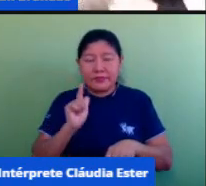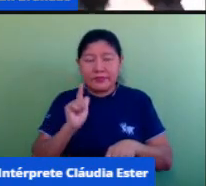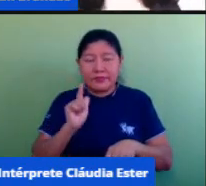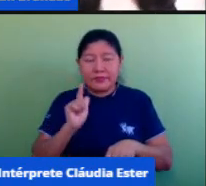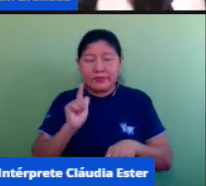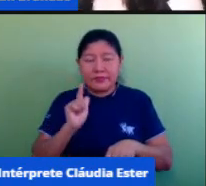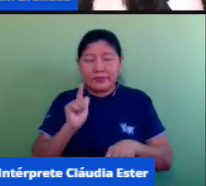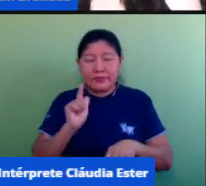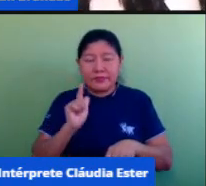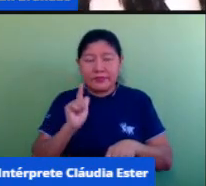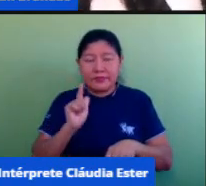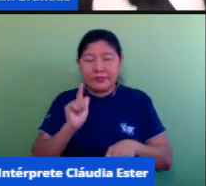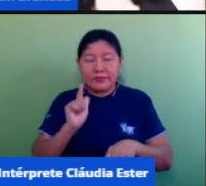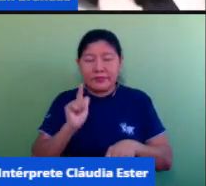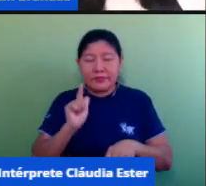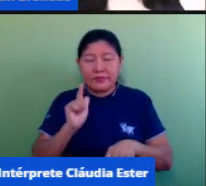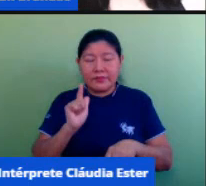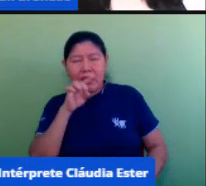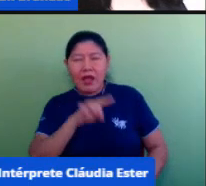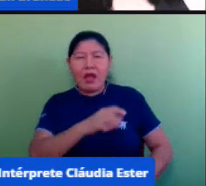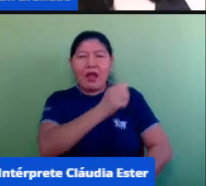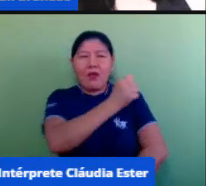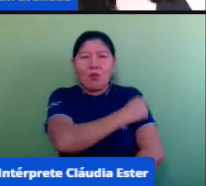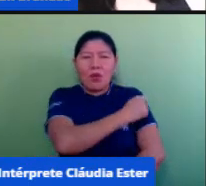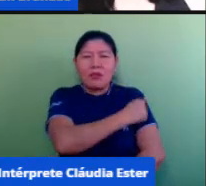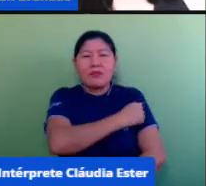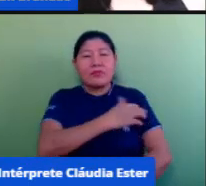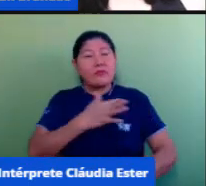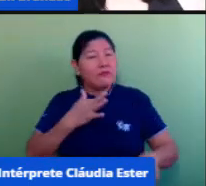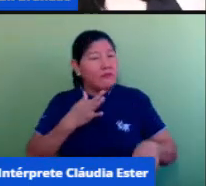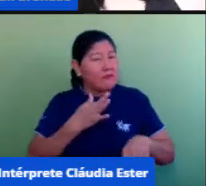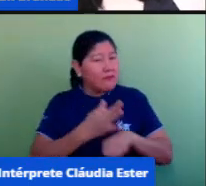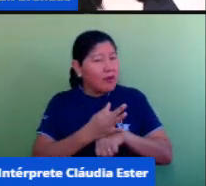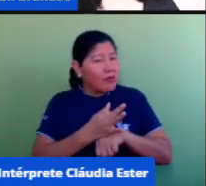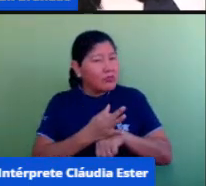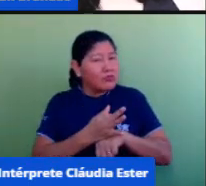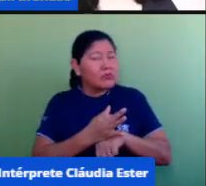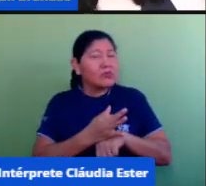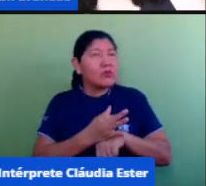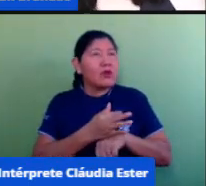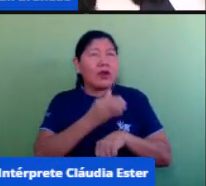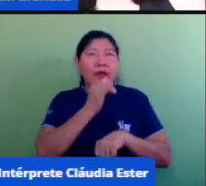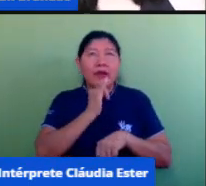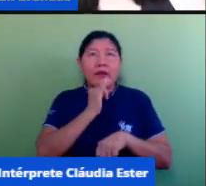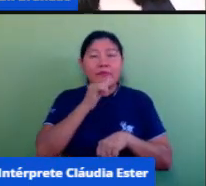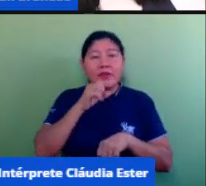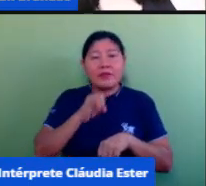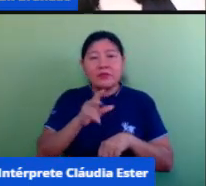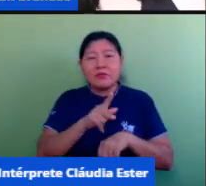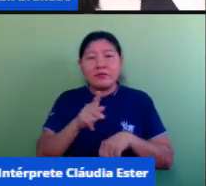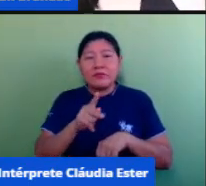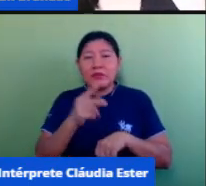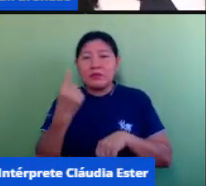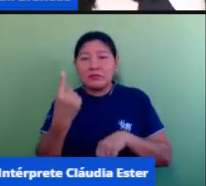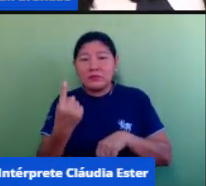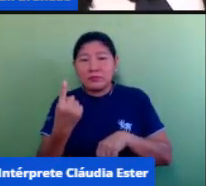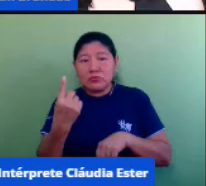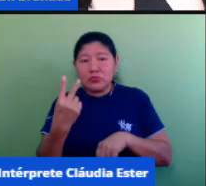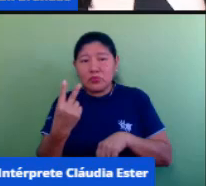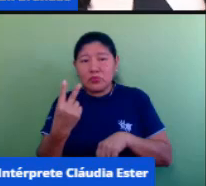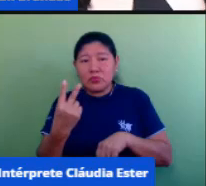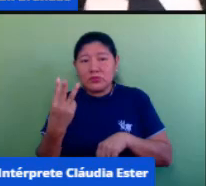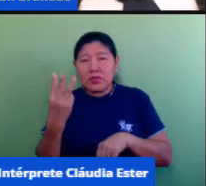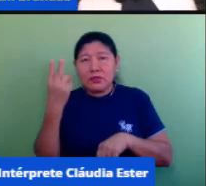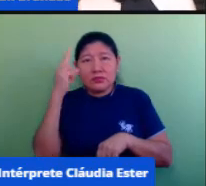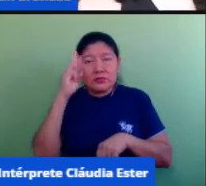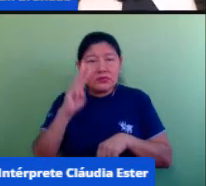a ausência dos alunos. Então, por exemplo, se o professor direcionou 3 dias de aula e observou que a